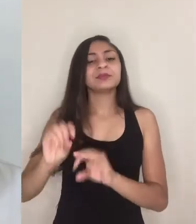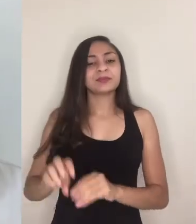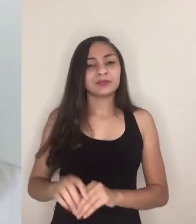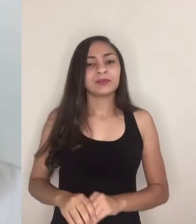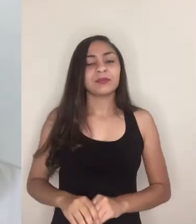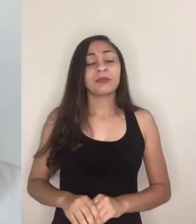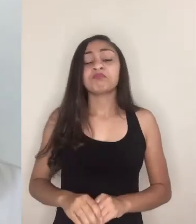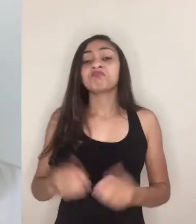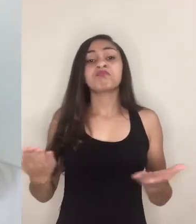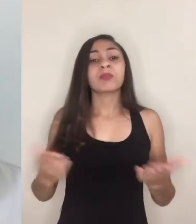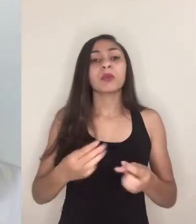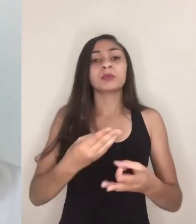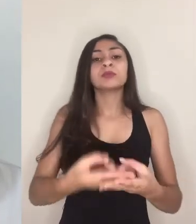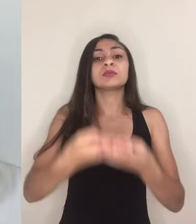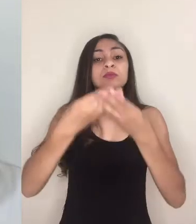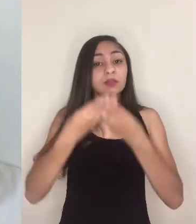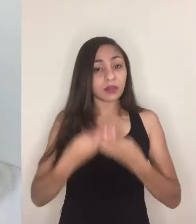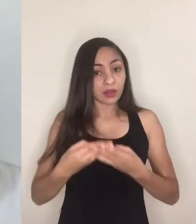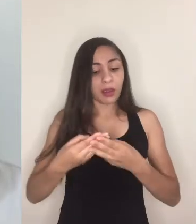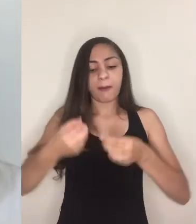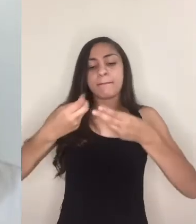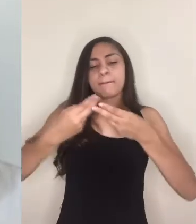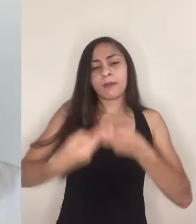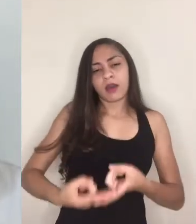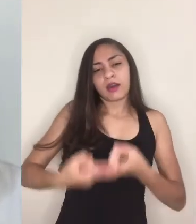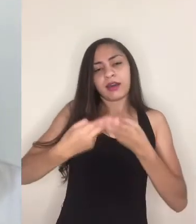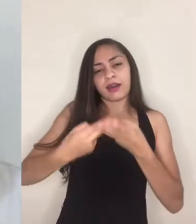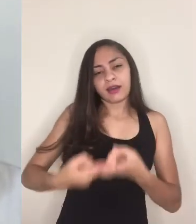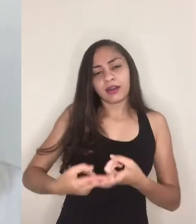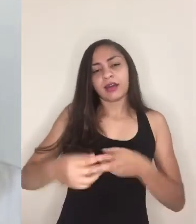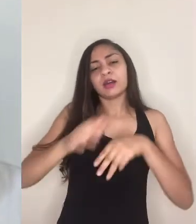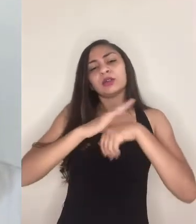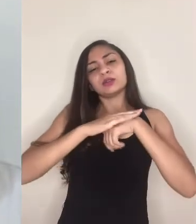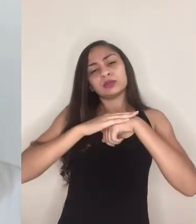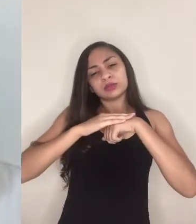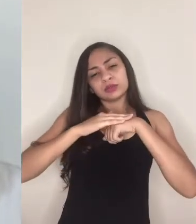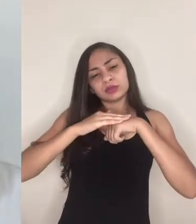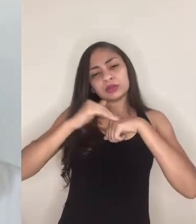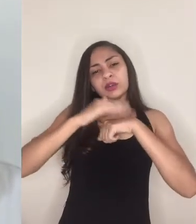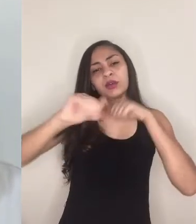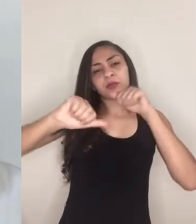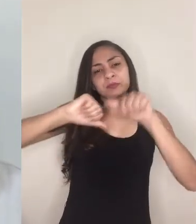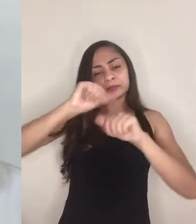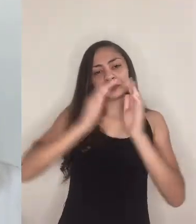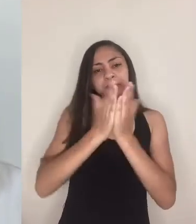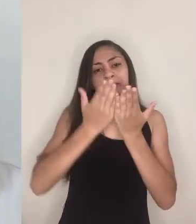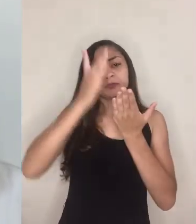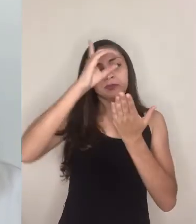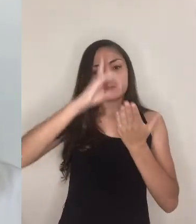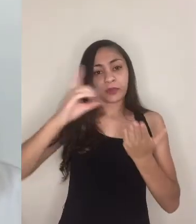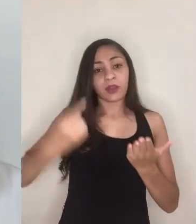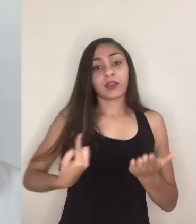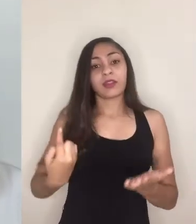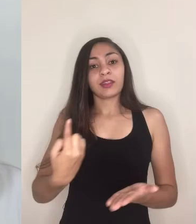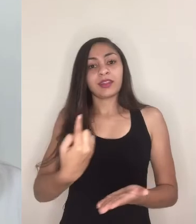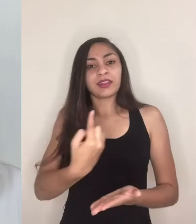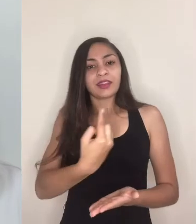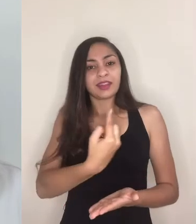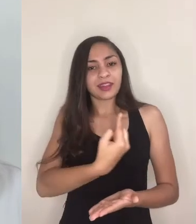escrito, a fim de que pela paciência e pela consolação das Escrituras